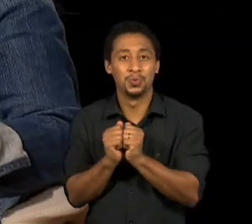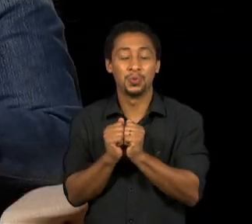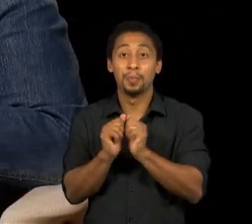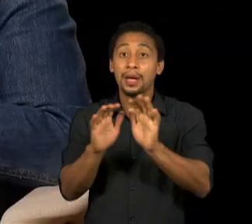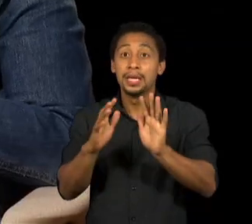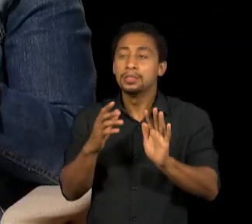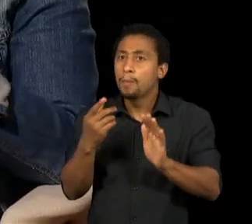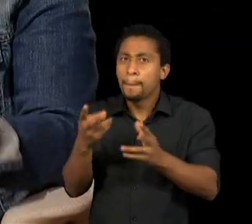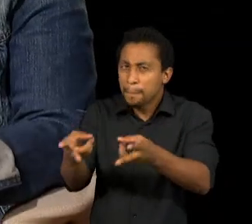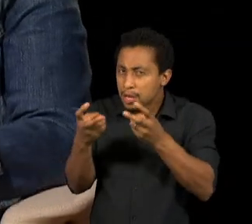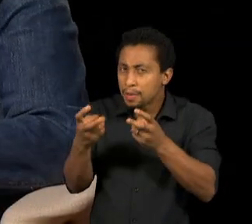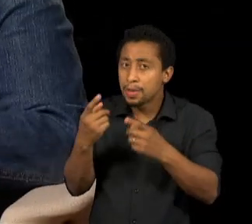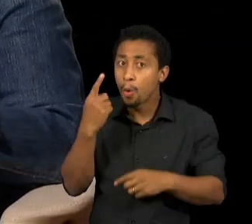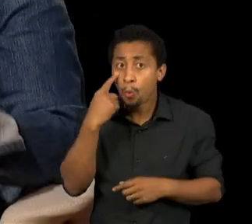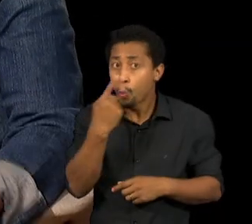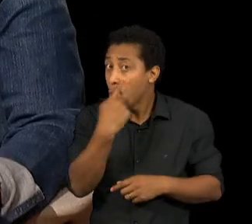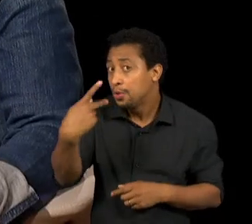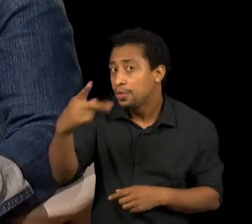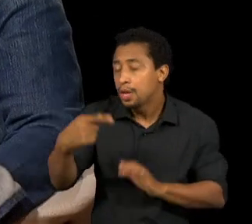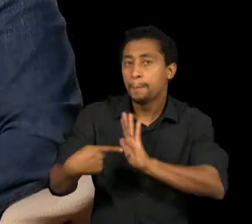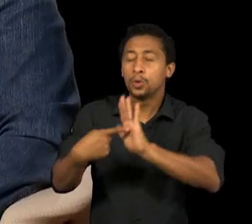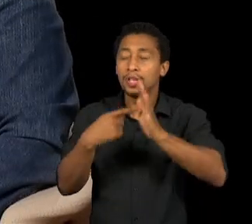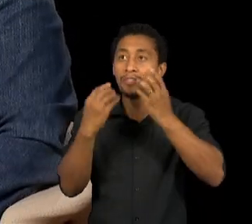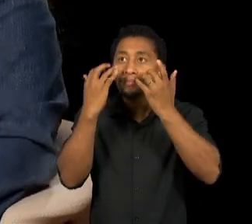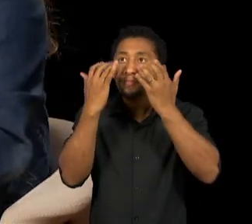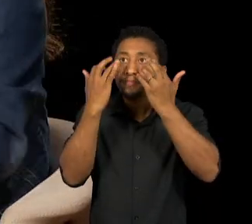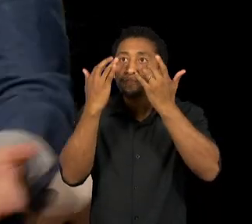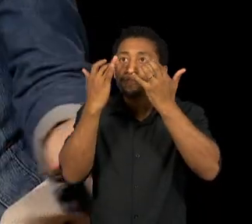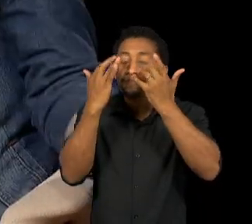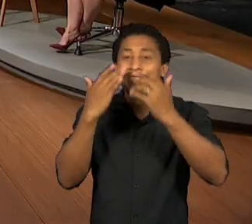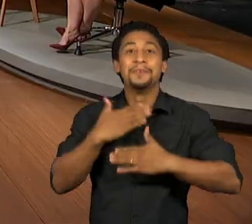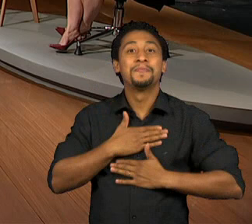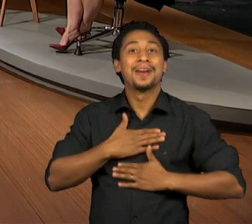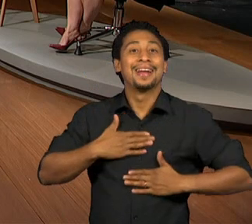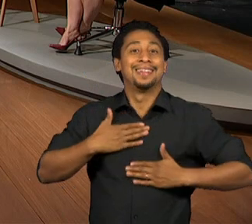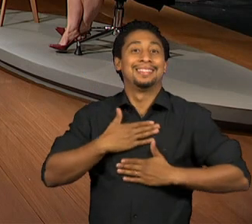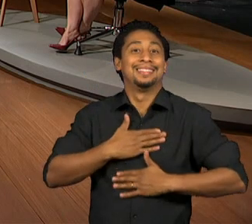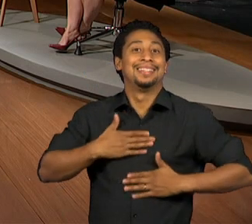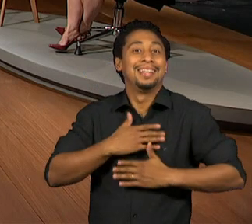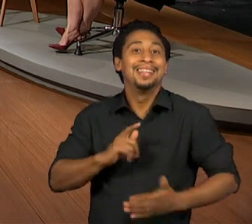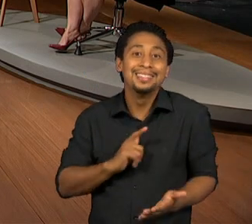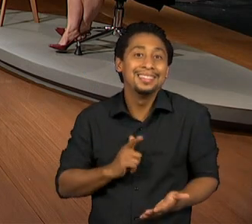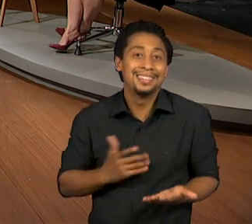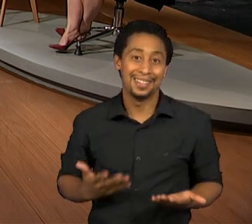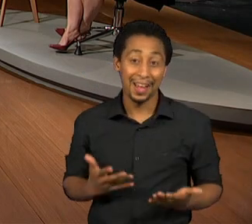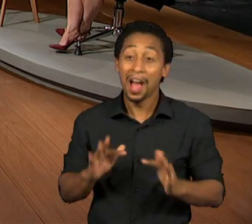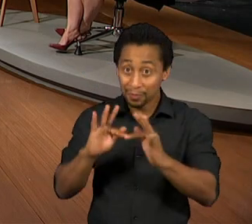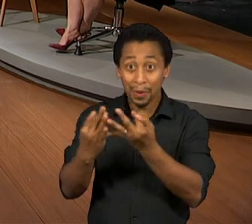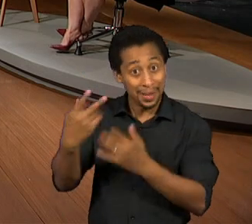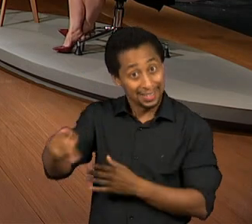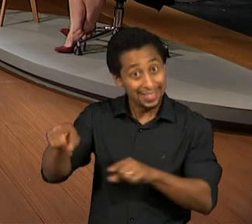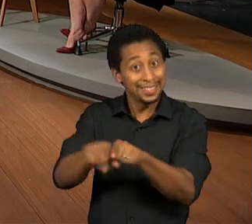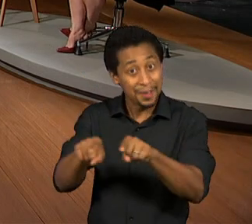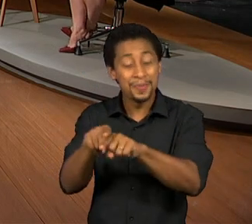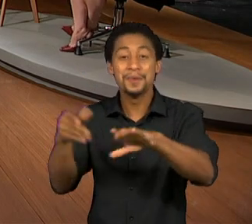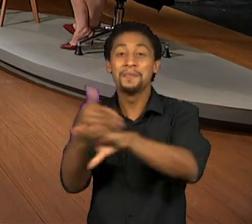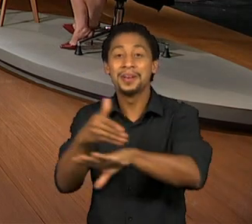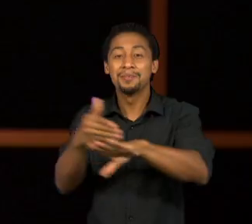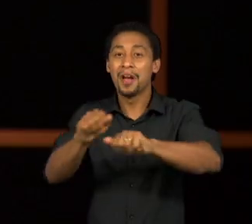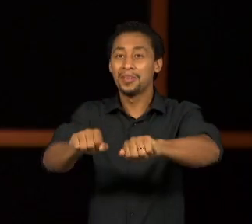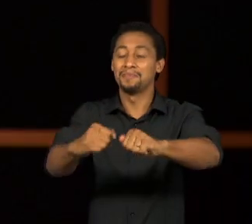de conversar, e de dar risada, e da gente falar bobagem. Coisa que, imagina, e a família dele também acompanhava muitas vezes